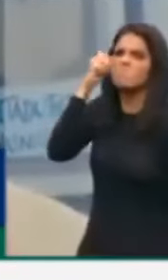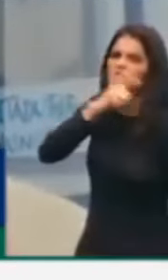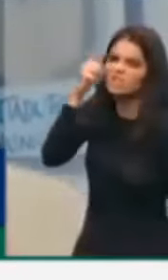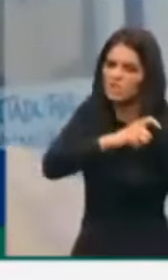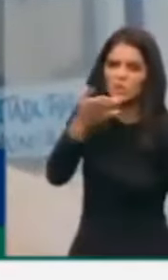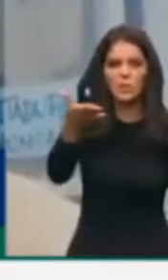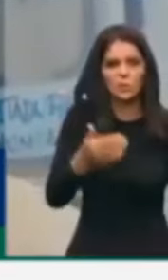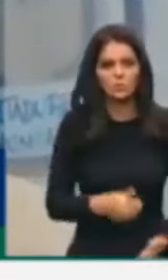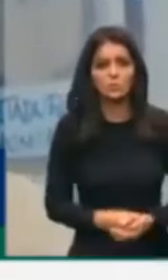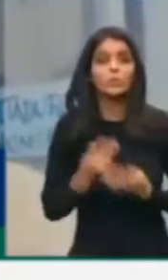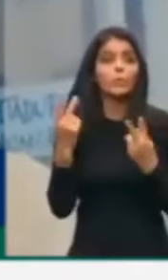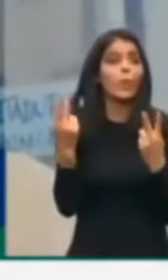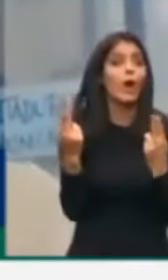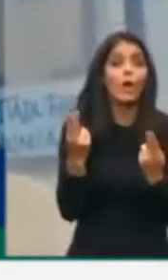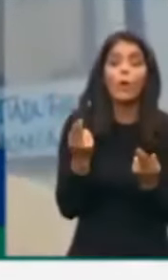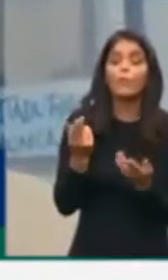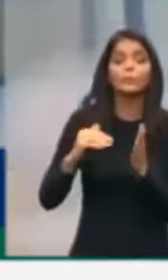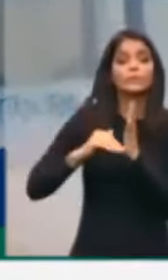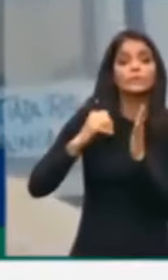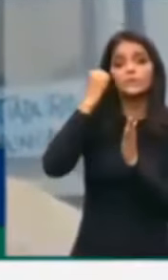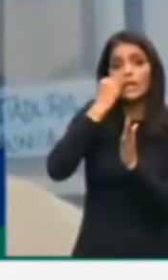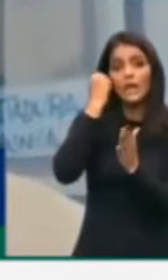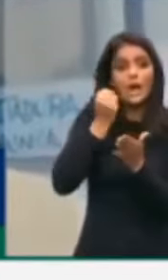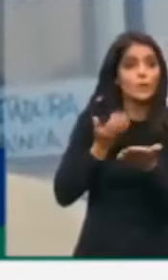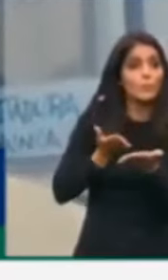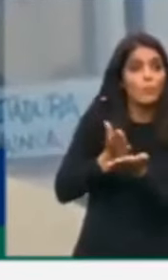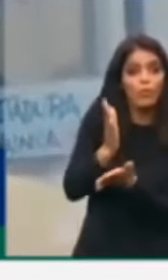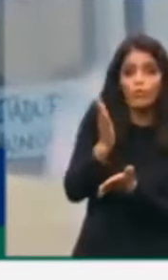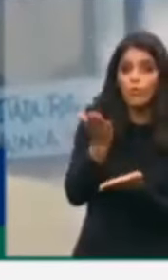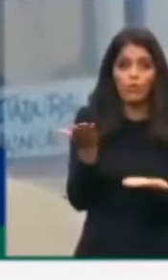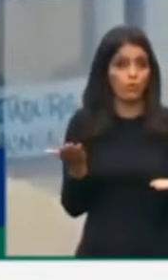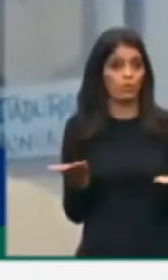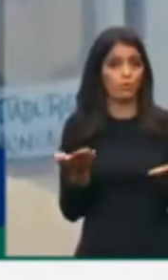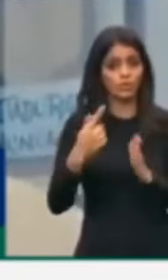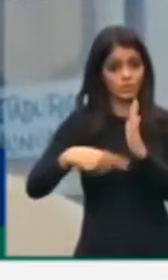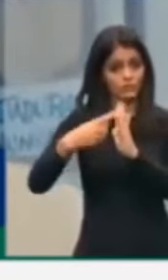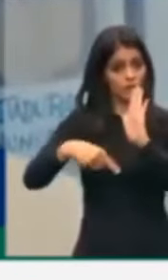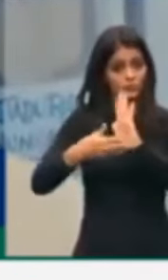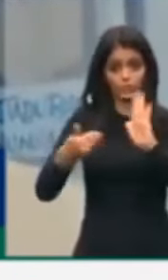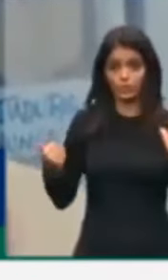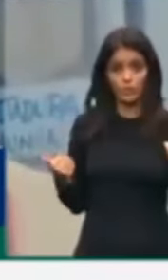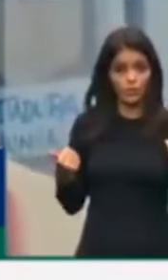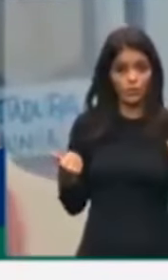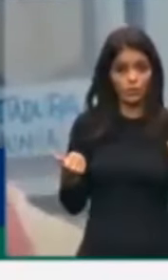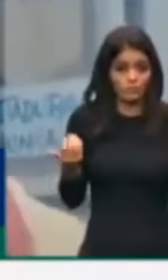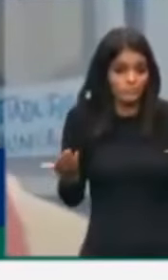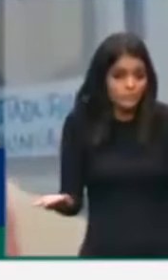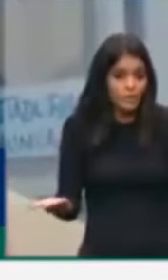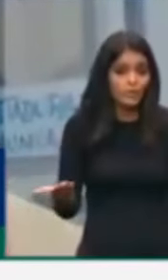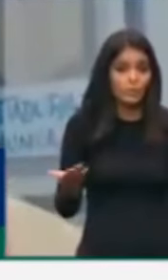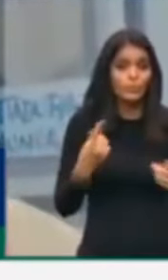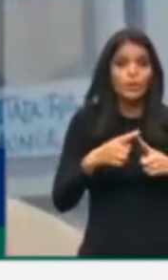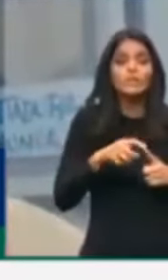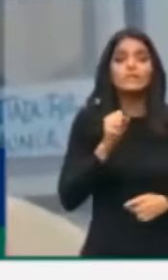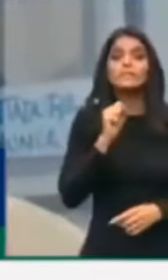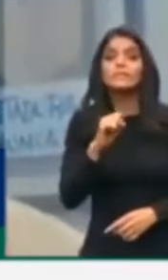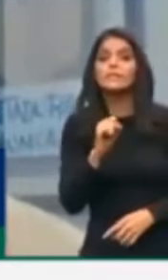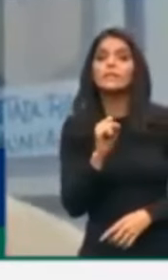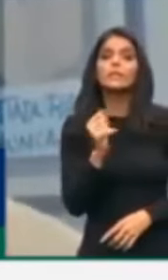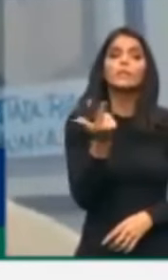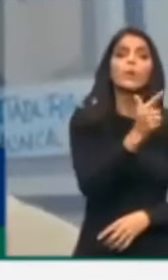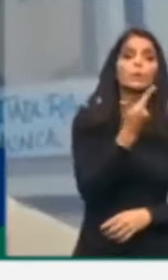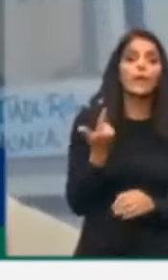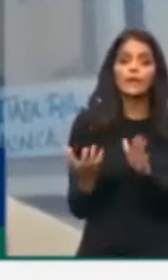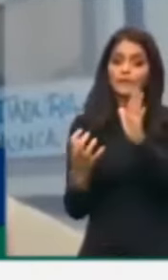o Senado colocou, derrubando esse veto ao lado de quem atende a população, até porque sem servidores públicos,